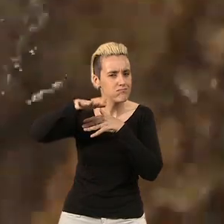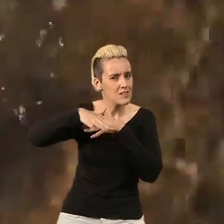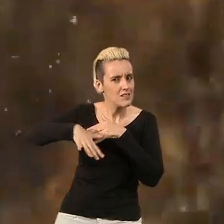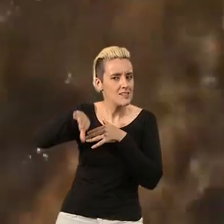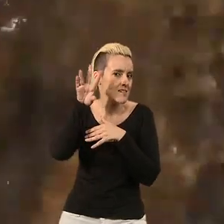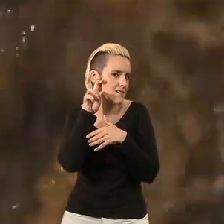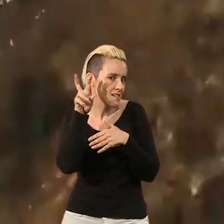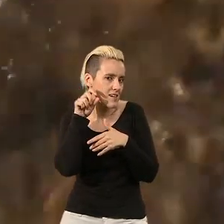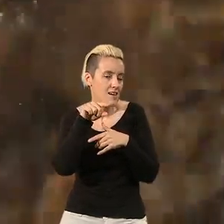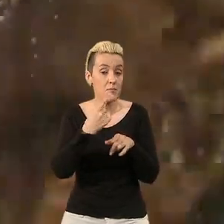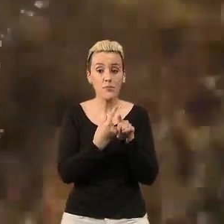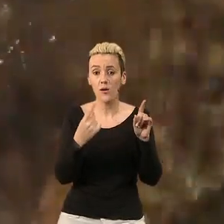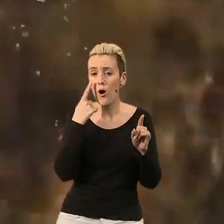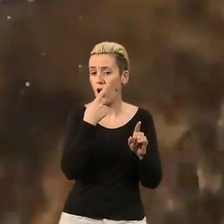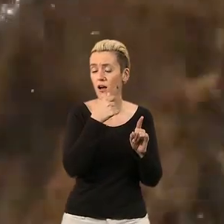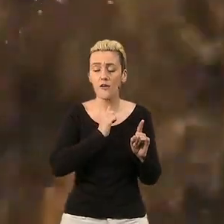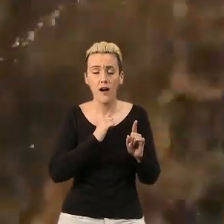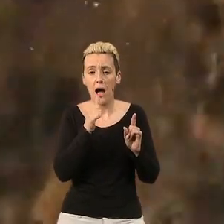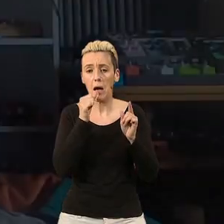meia, andam com água a